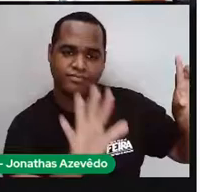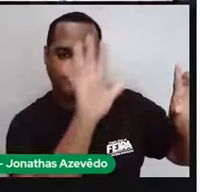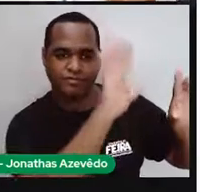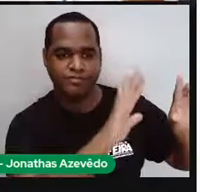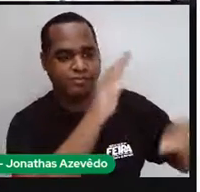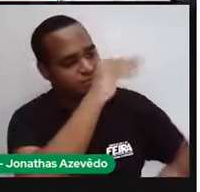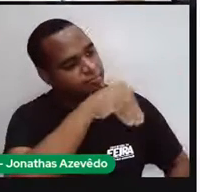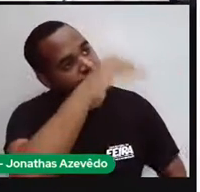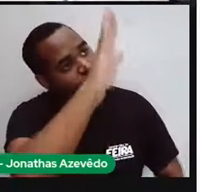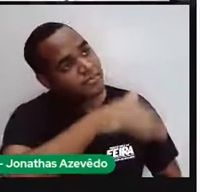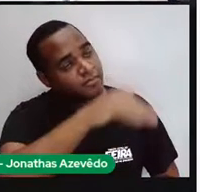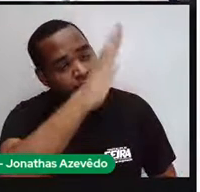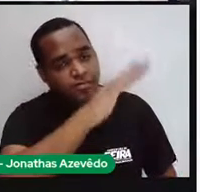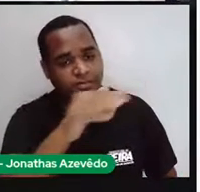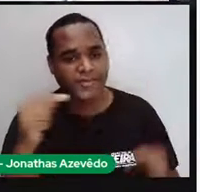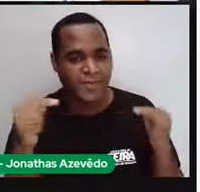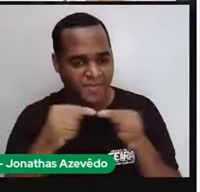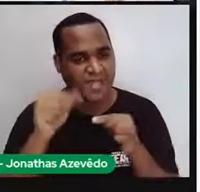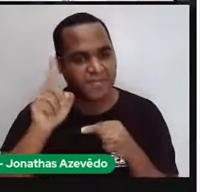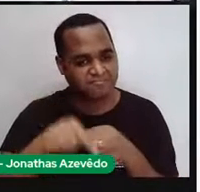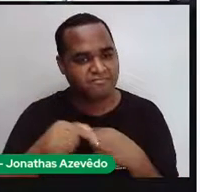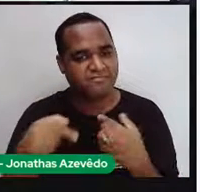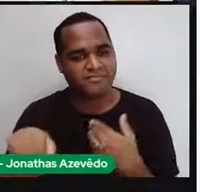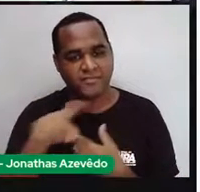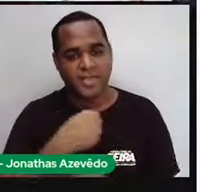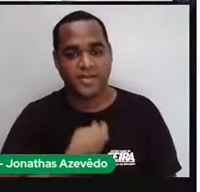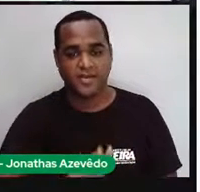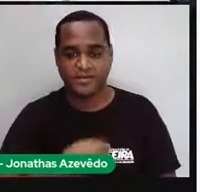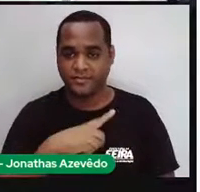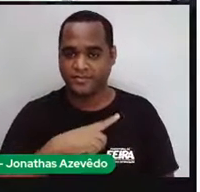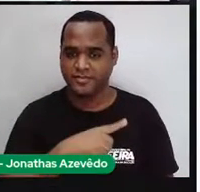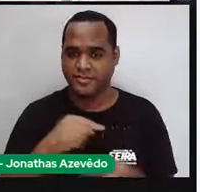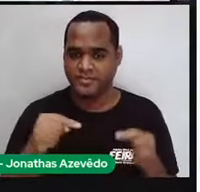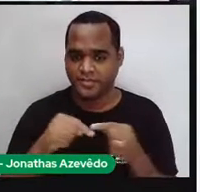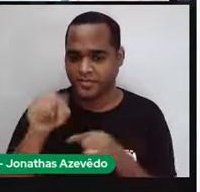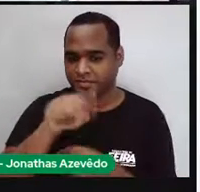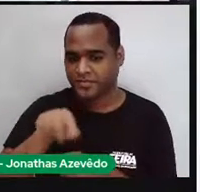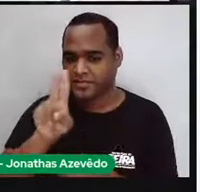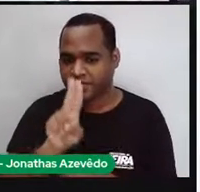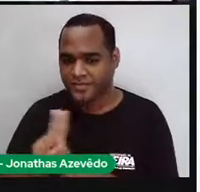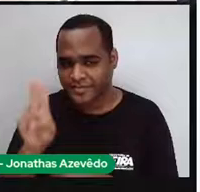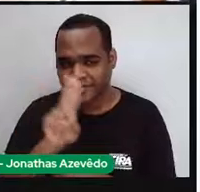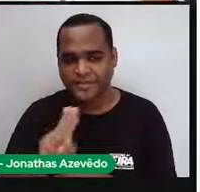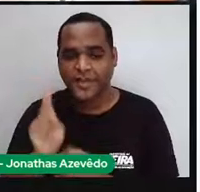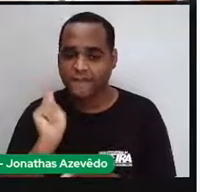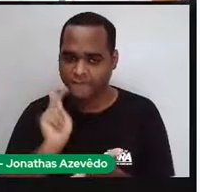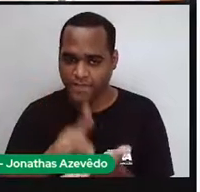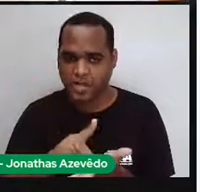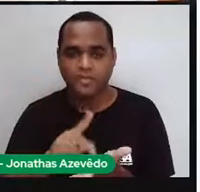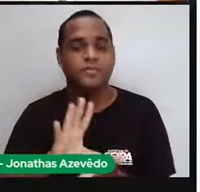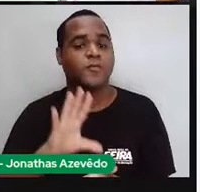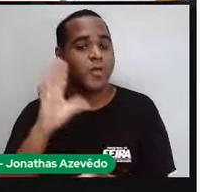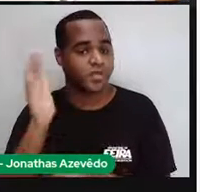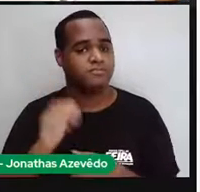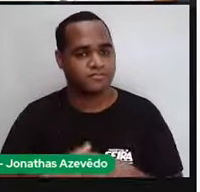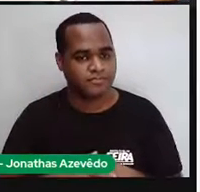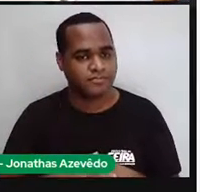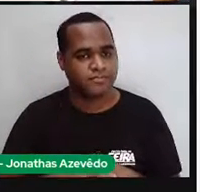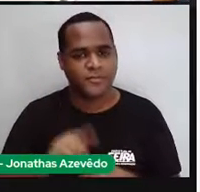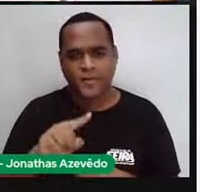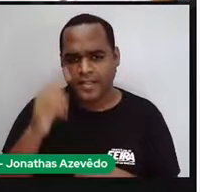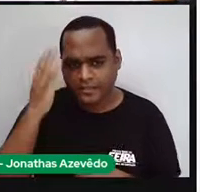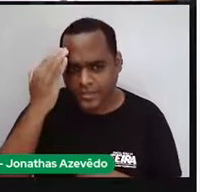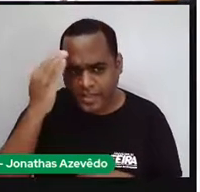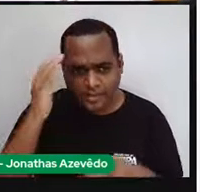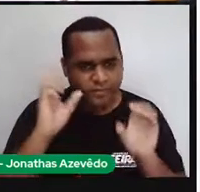que sim faz parte do mundo real e é bastante utilizada certo Conseguiu captar